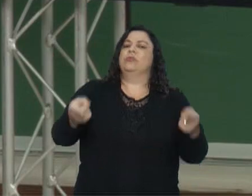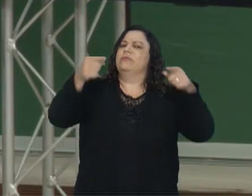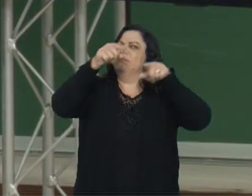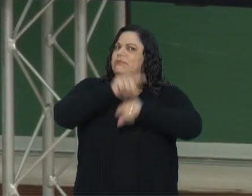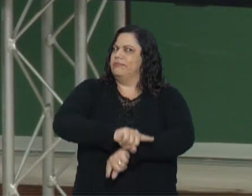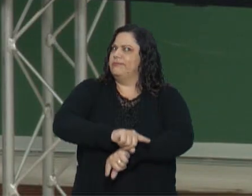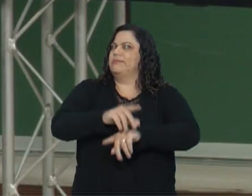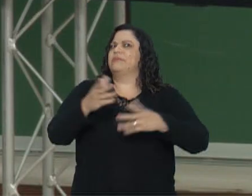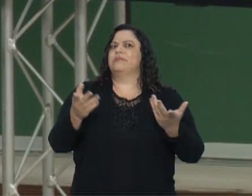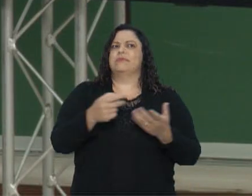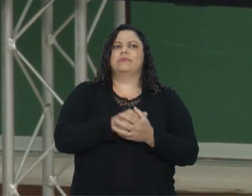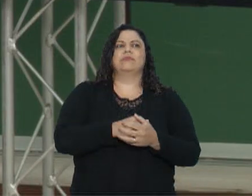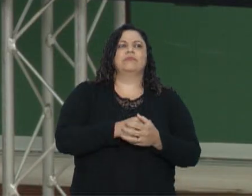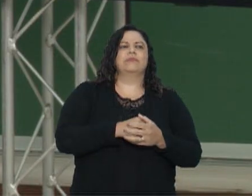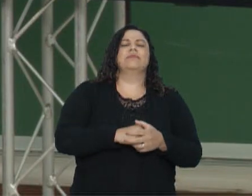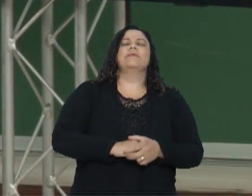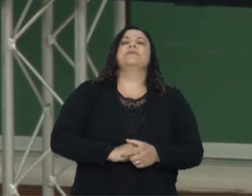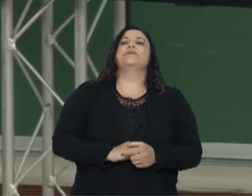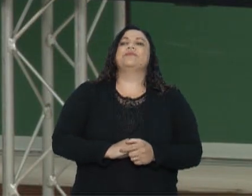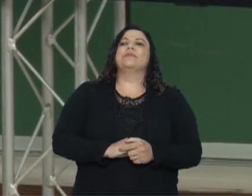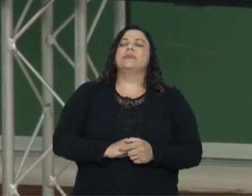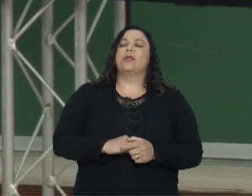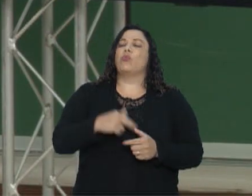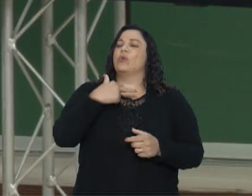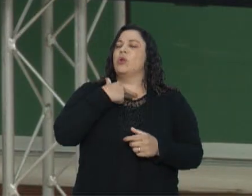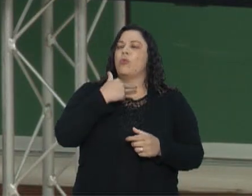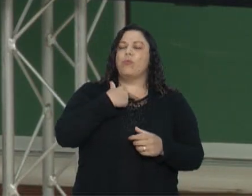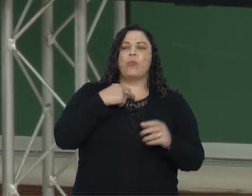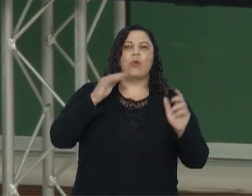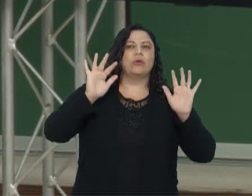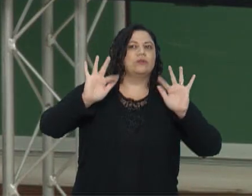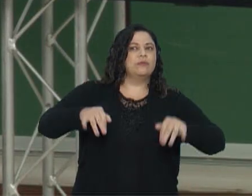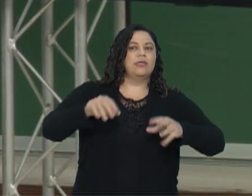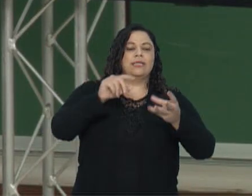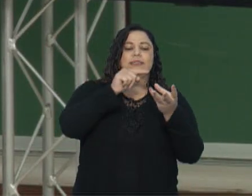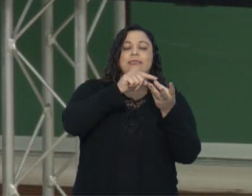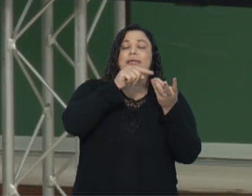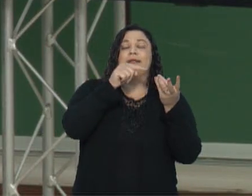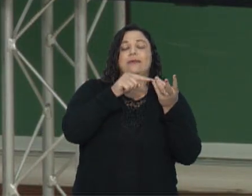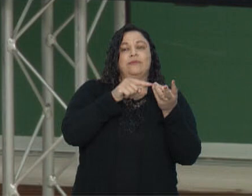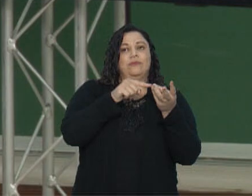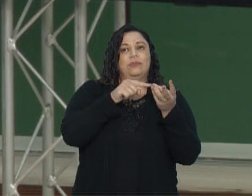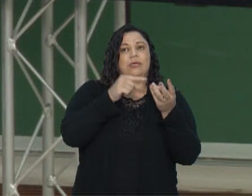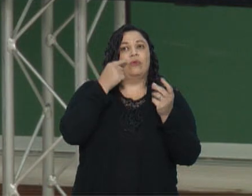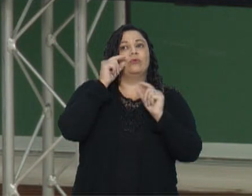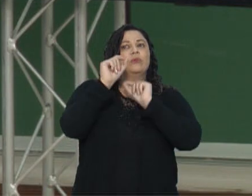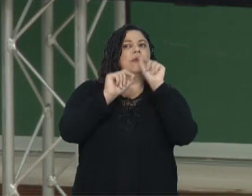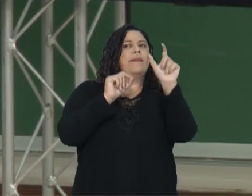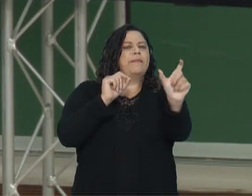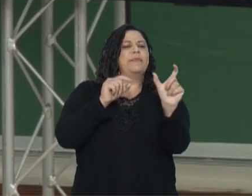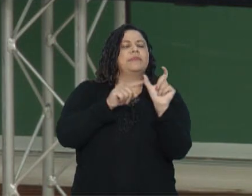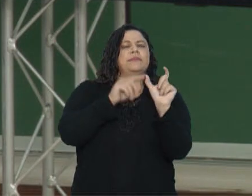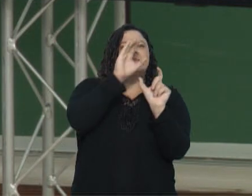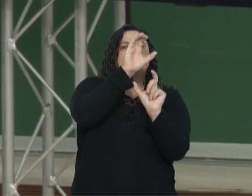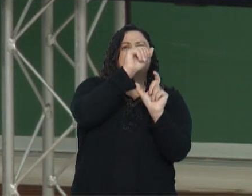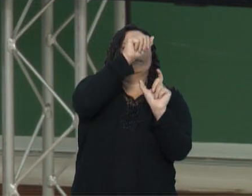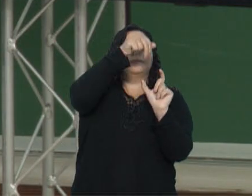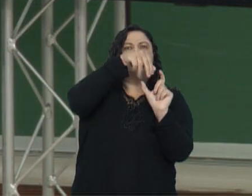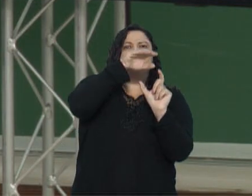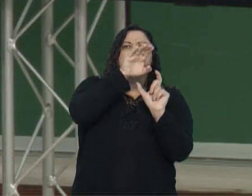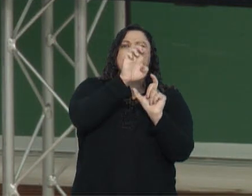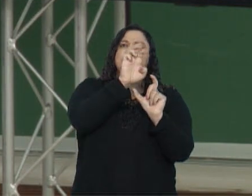mesmo, terminar em N, S, tampouco numa vogal. Então, se a palavra câncer. Olha se eu faço a